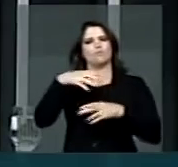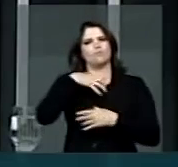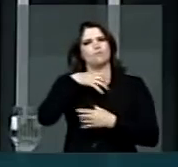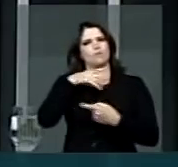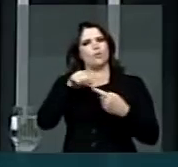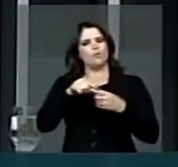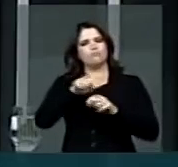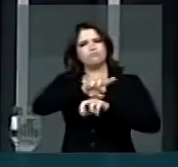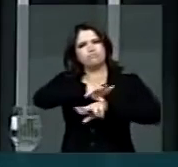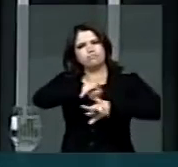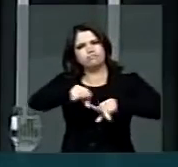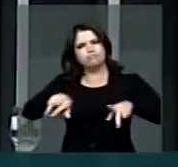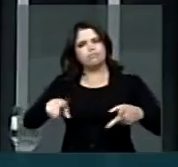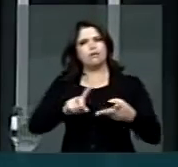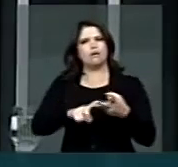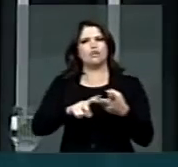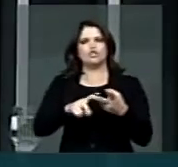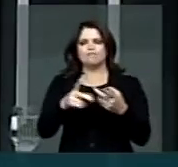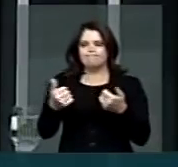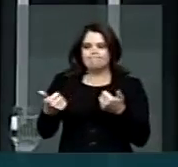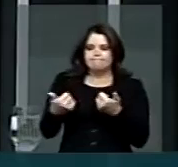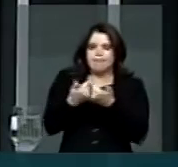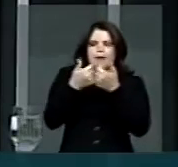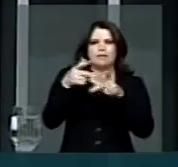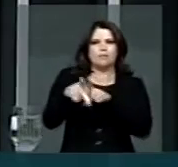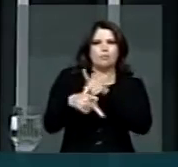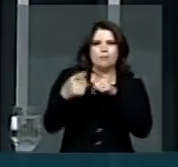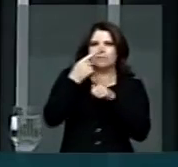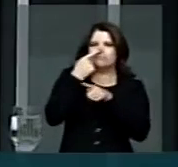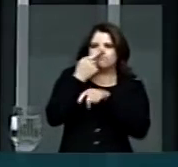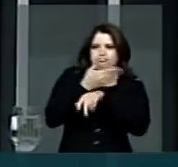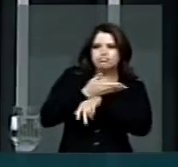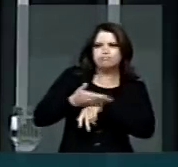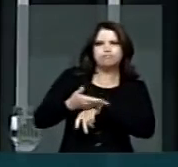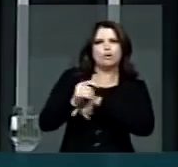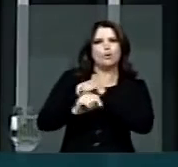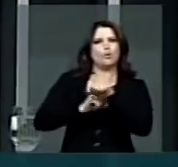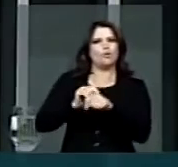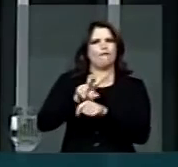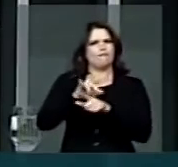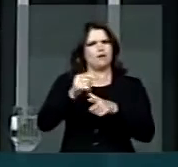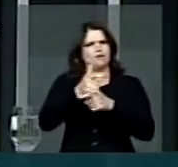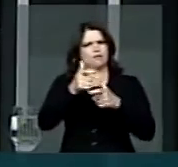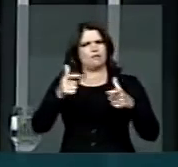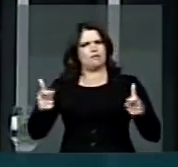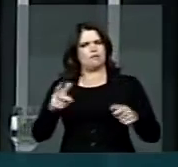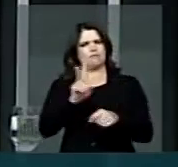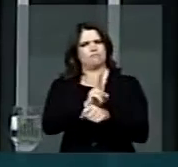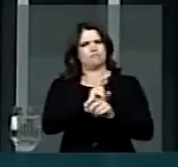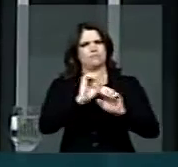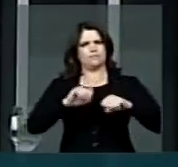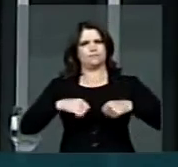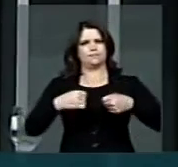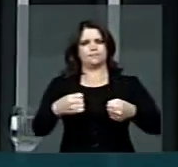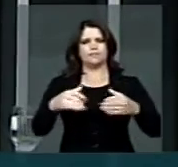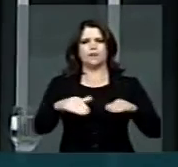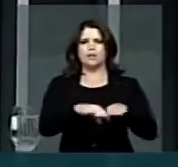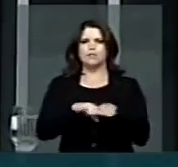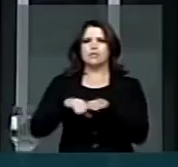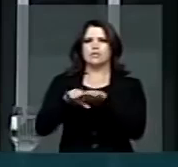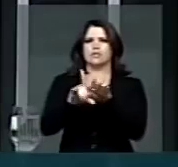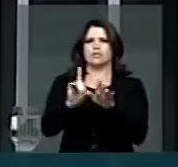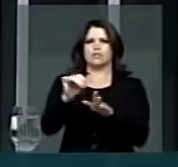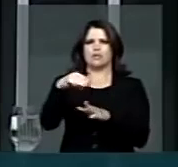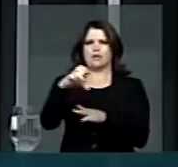de pluralidade, de proximidade com a população e a ampla defesa da democracia fez do nosso